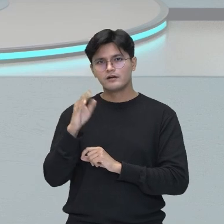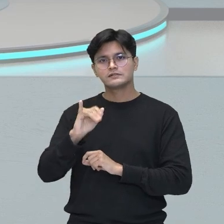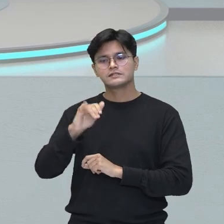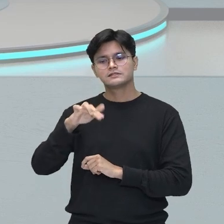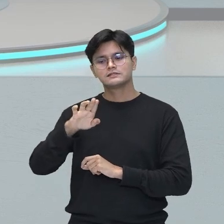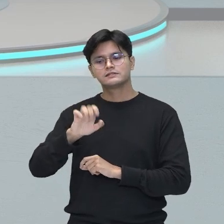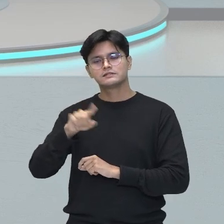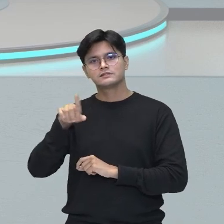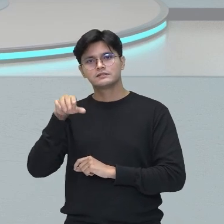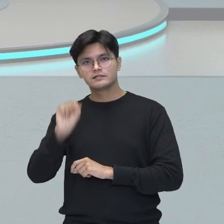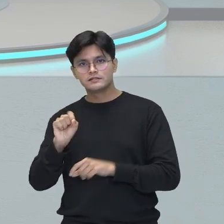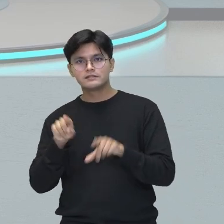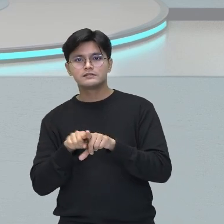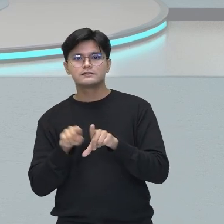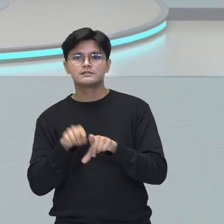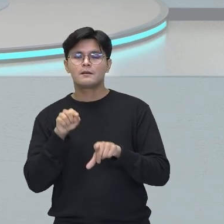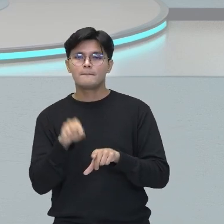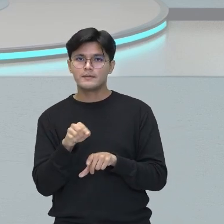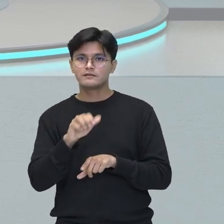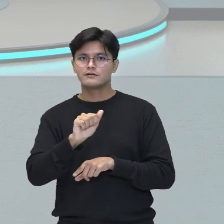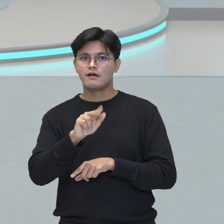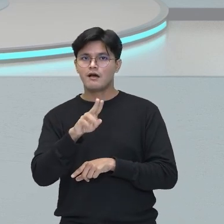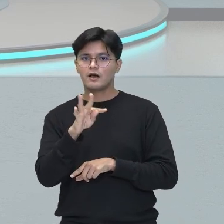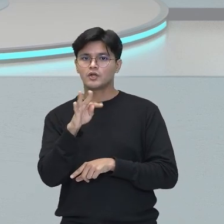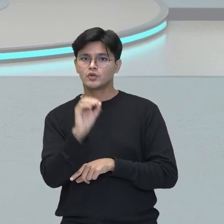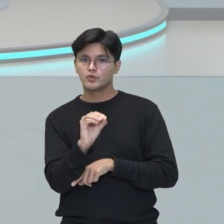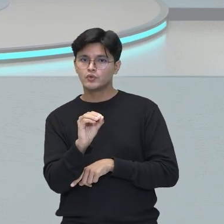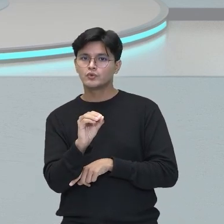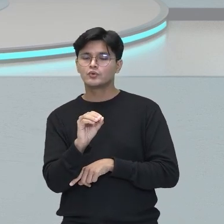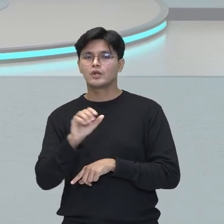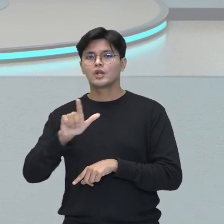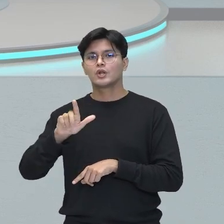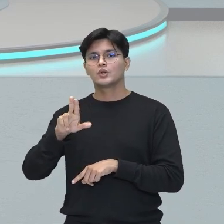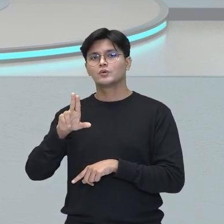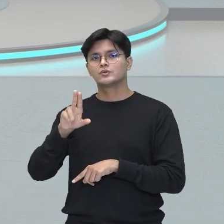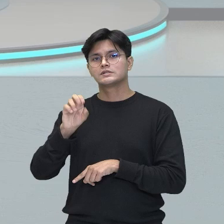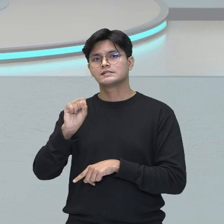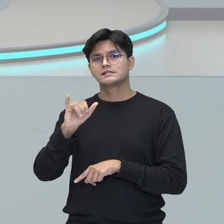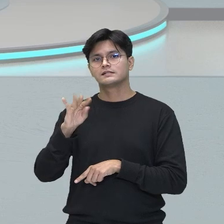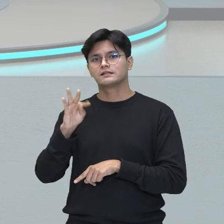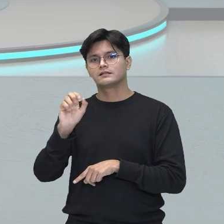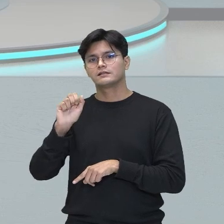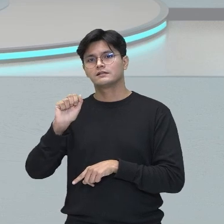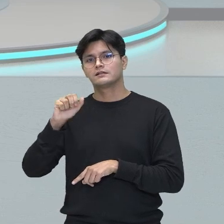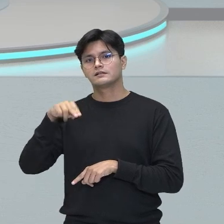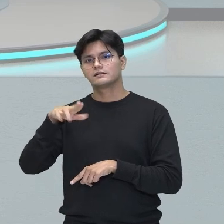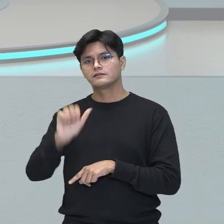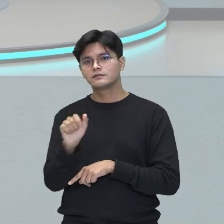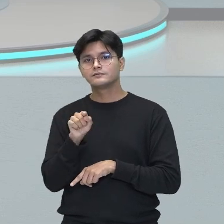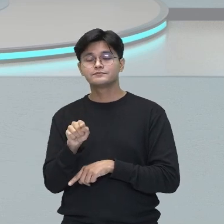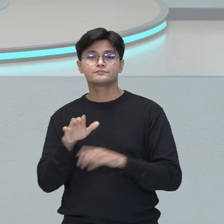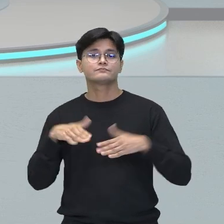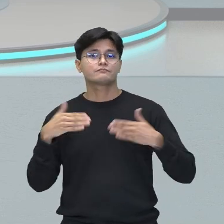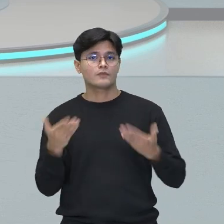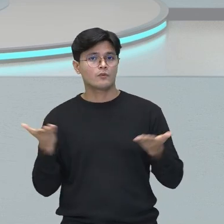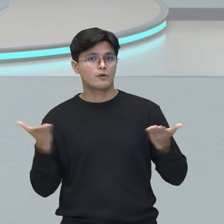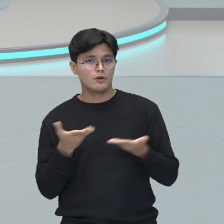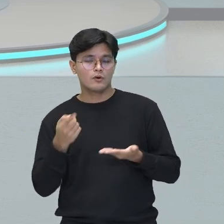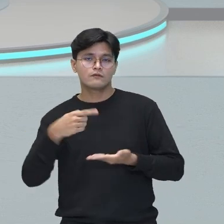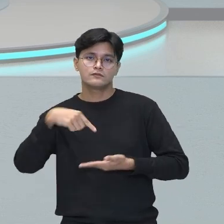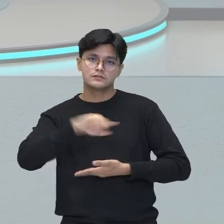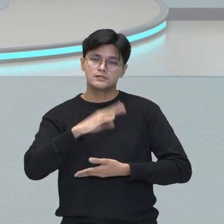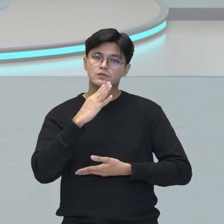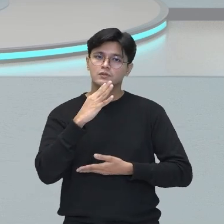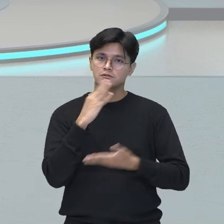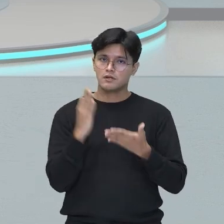Alto da lusitana então né já que vocês conheceram alguns autores né